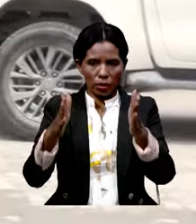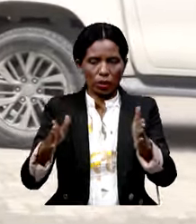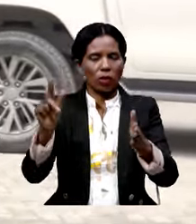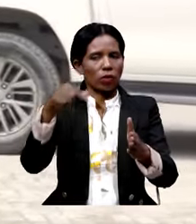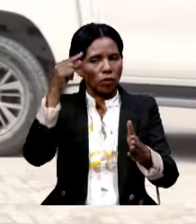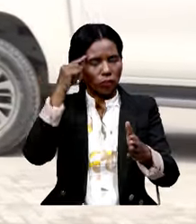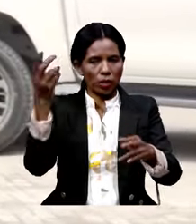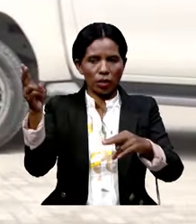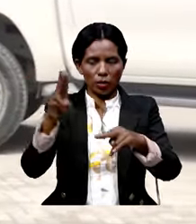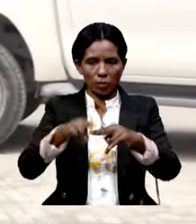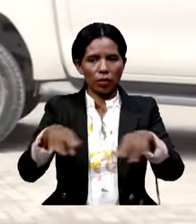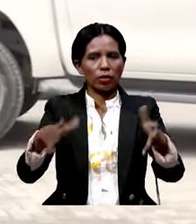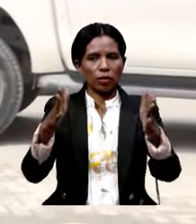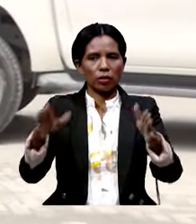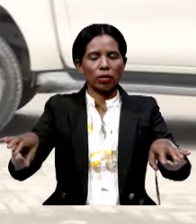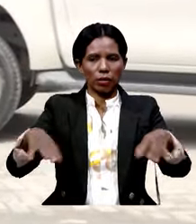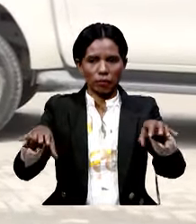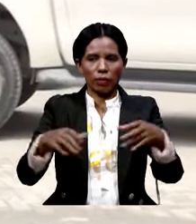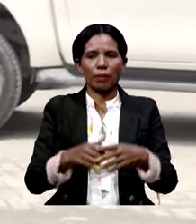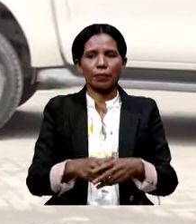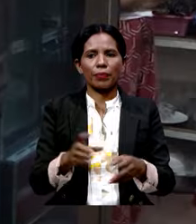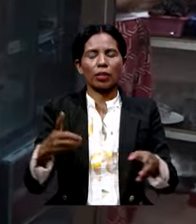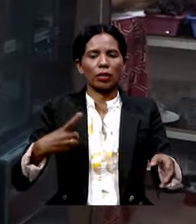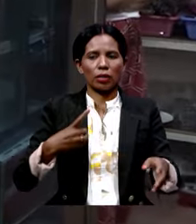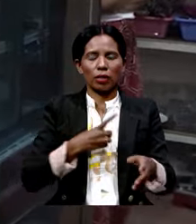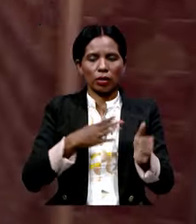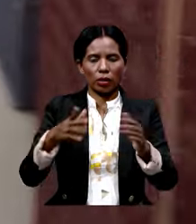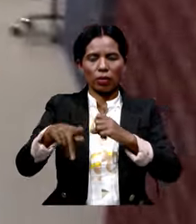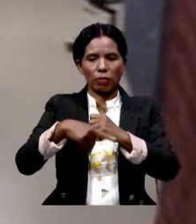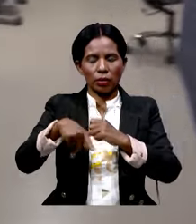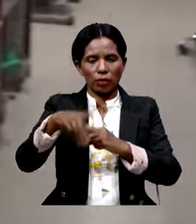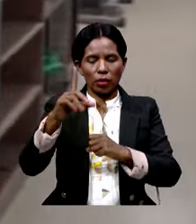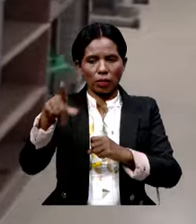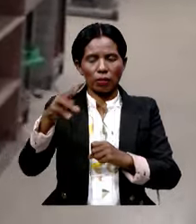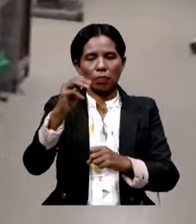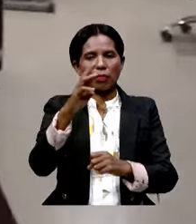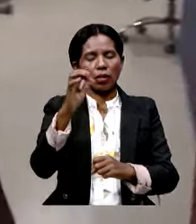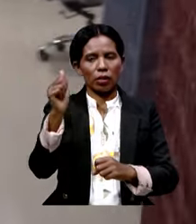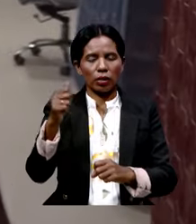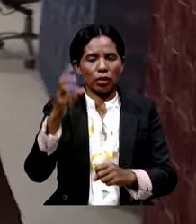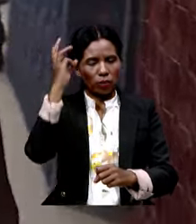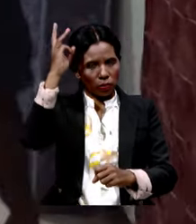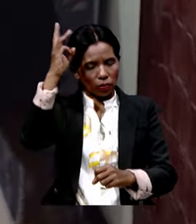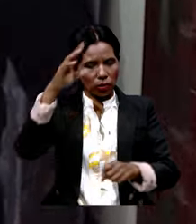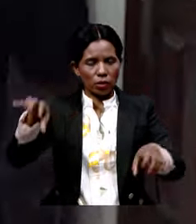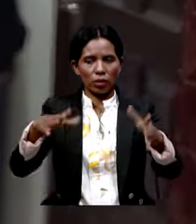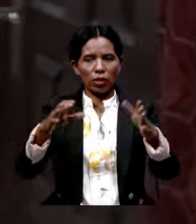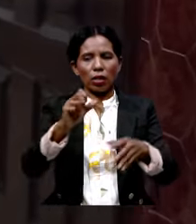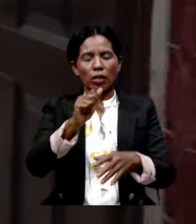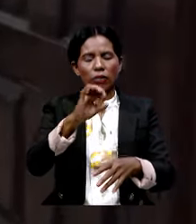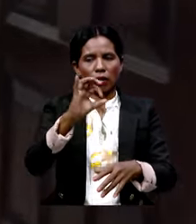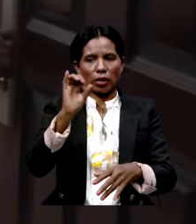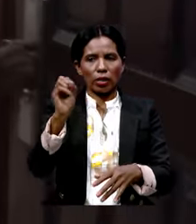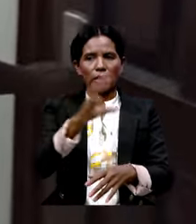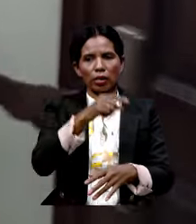lá estende funcionário se irá contrato. No é deputada bancada PLP, Maria Angelina Sarmento, preocupa o funcionamento da IFAESA,